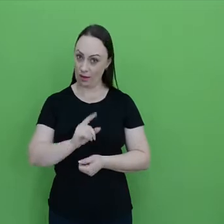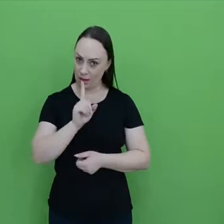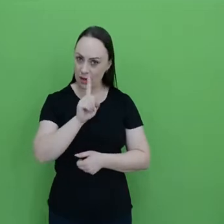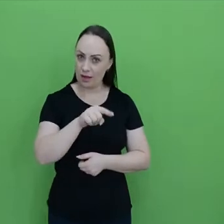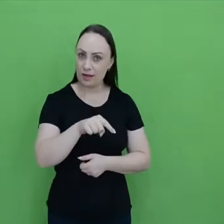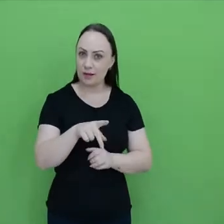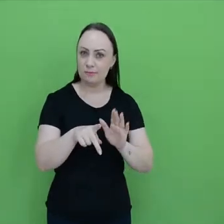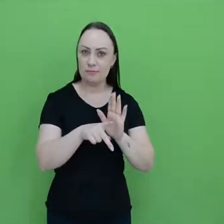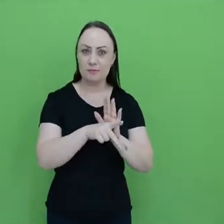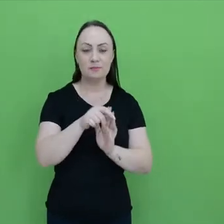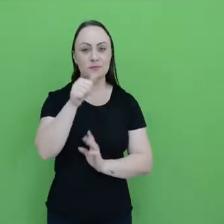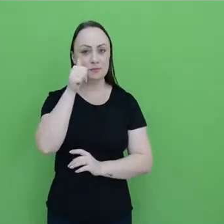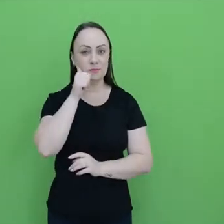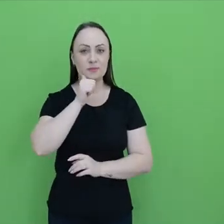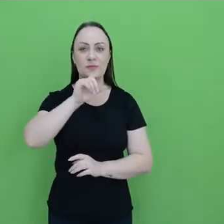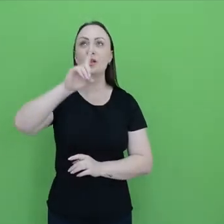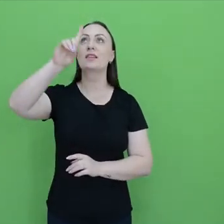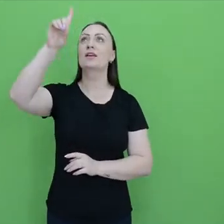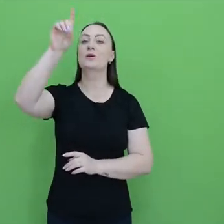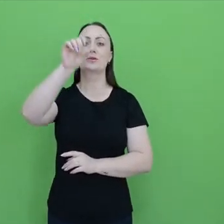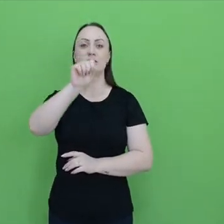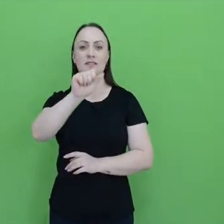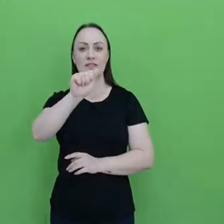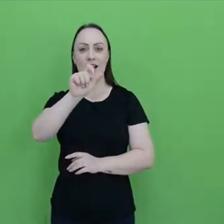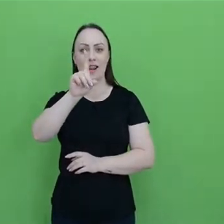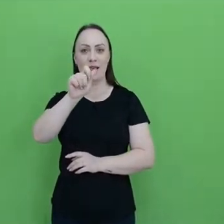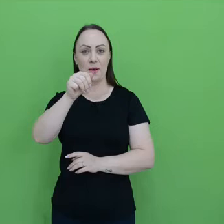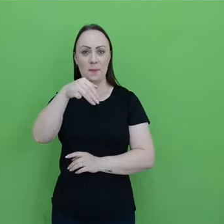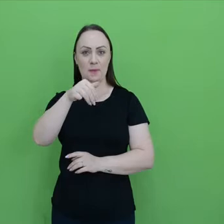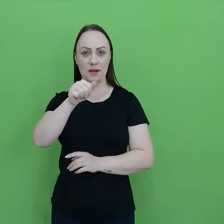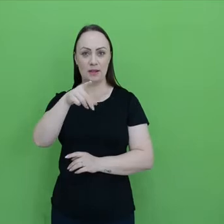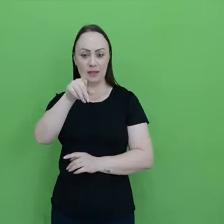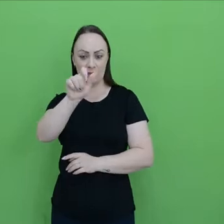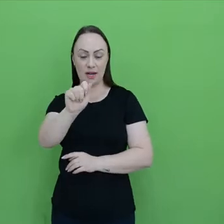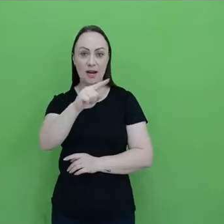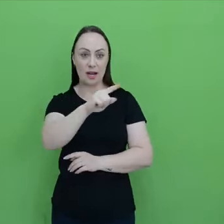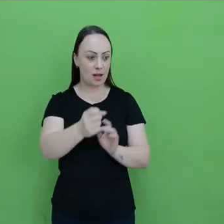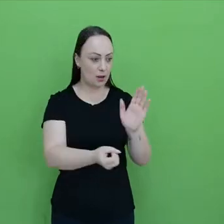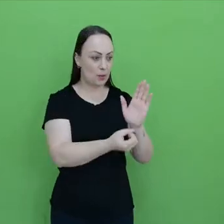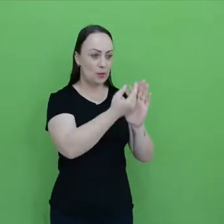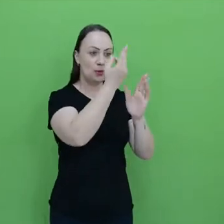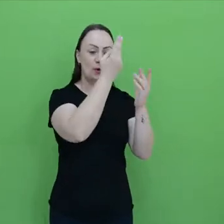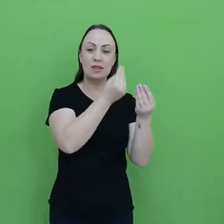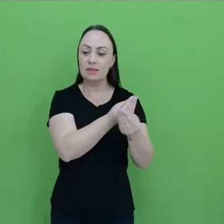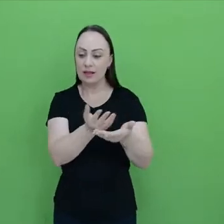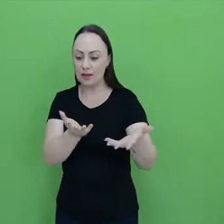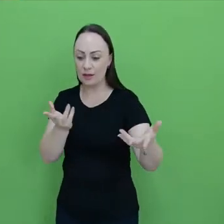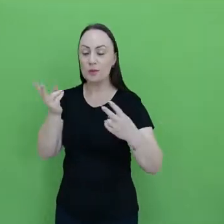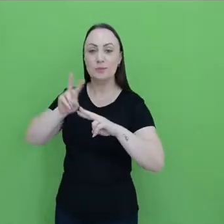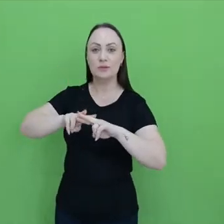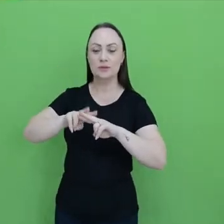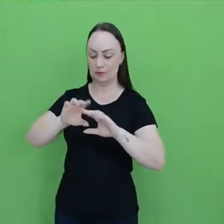Era a deusa Salamandra, que surgiu para oferecer sua proteção ao grupo.